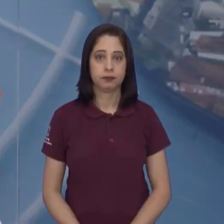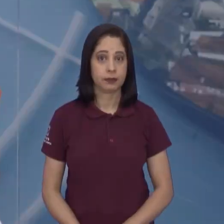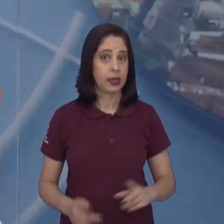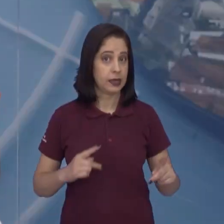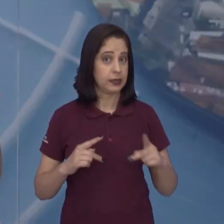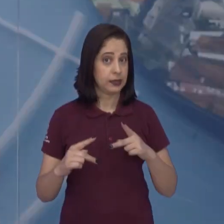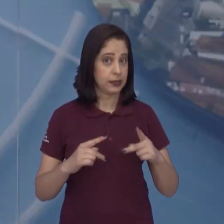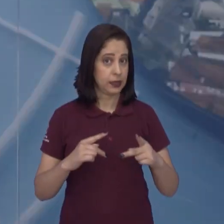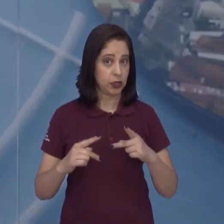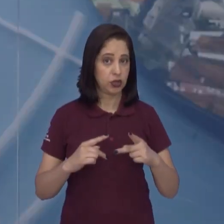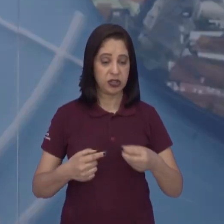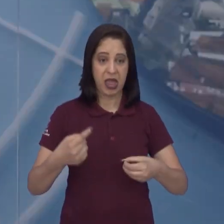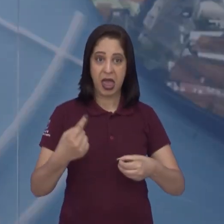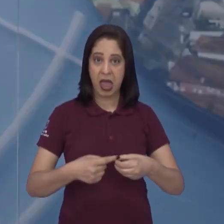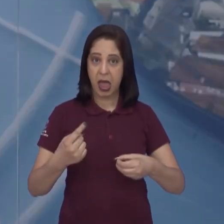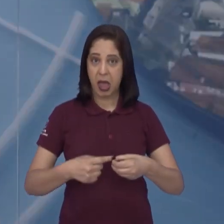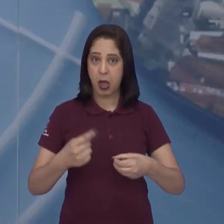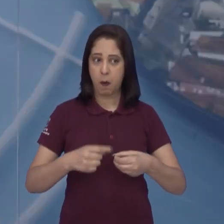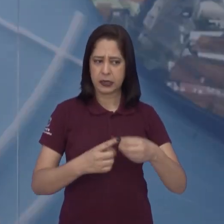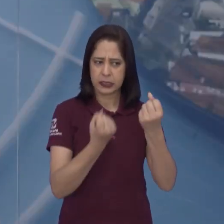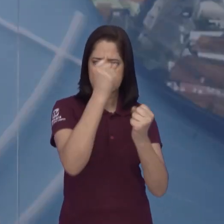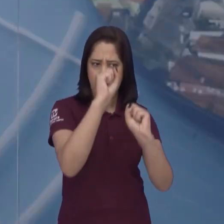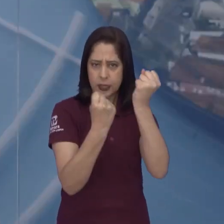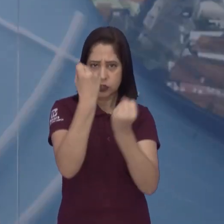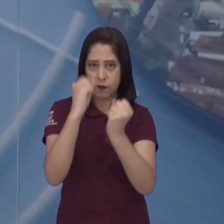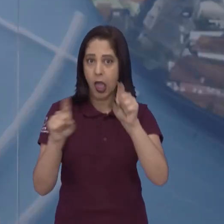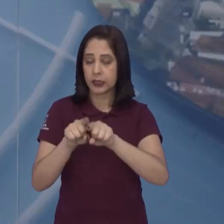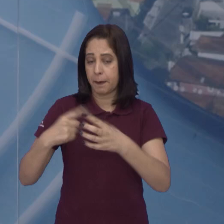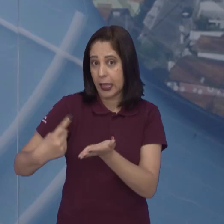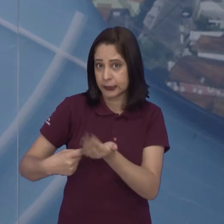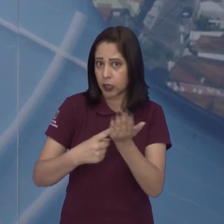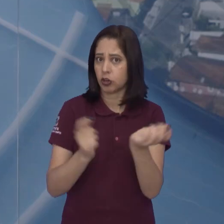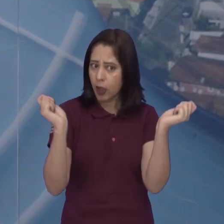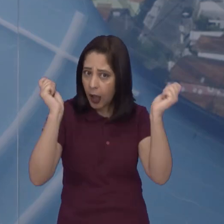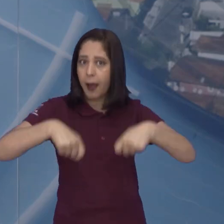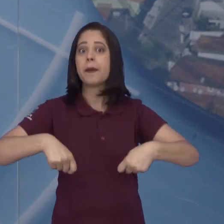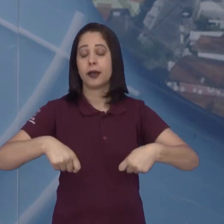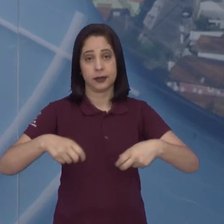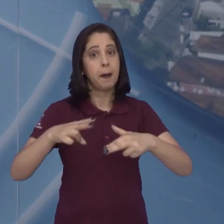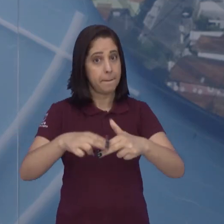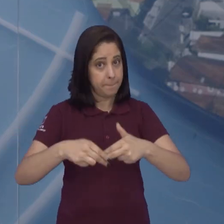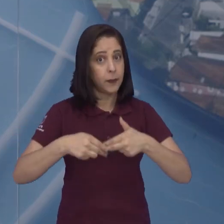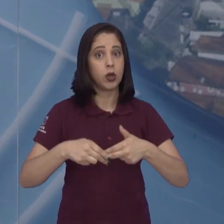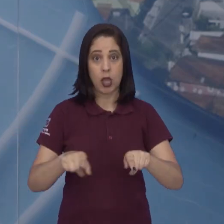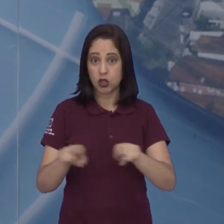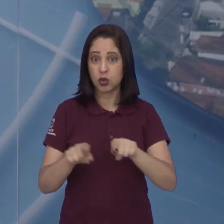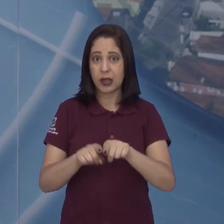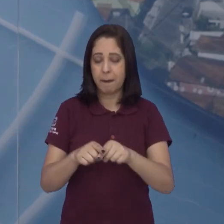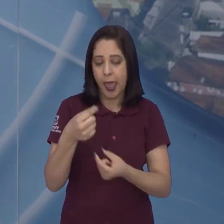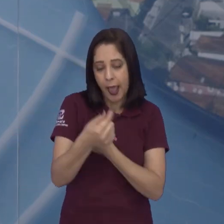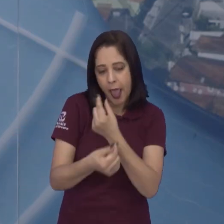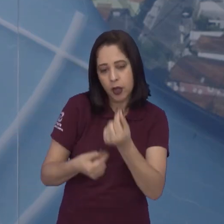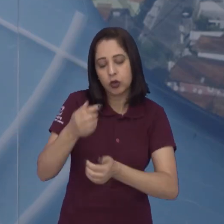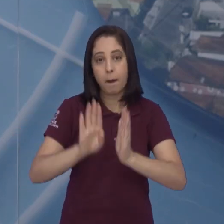José dos Campos é uma potência industrial e tecnológica e muito por conta desses setores tem crescido